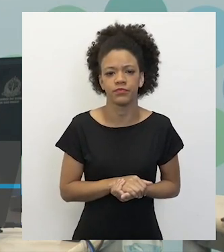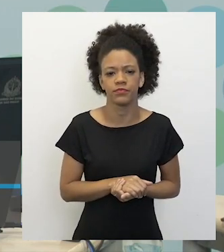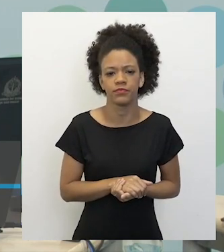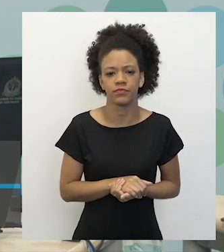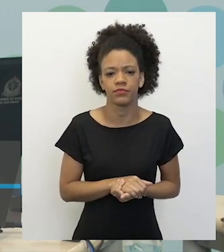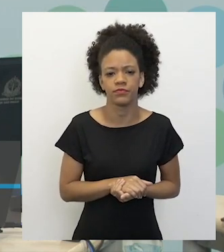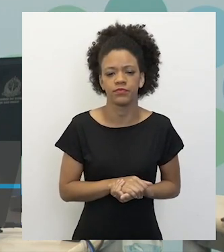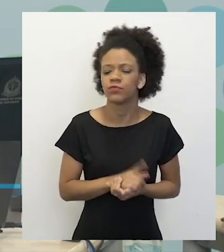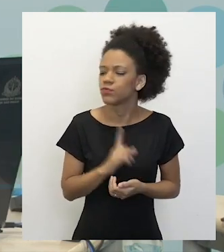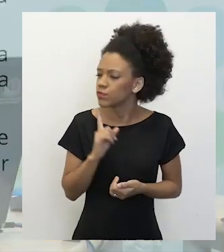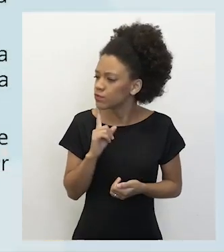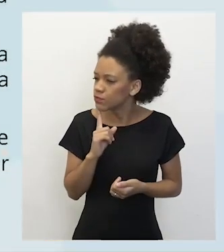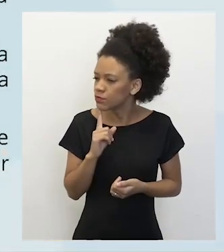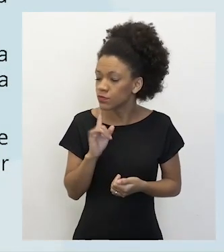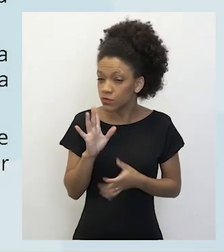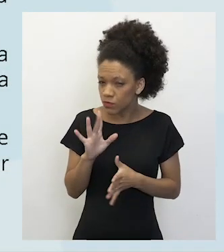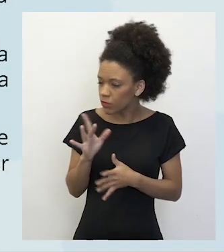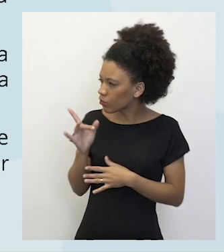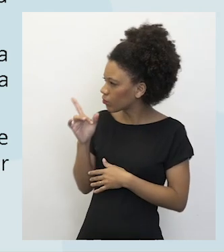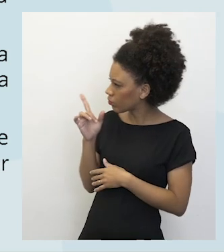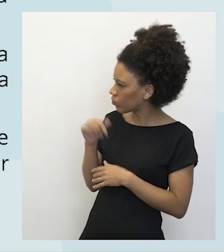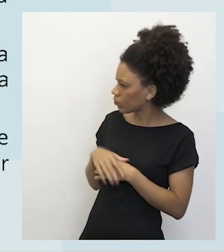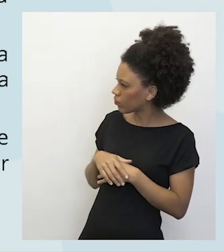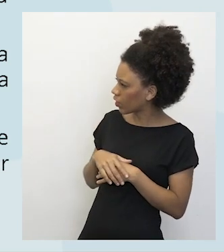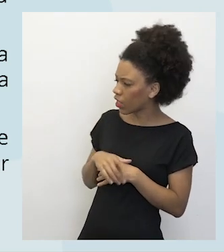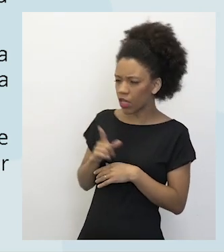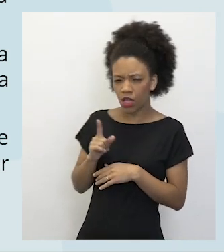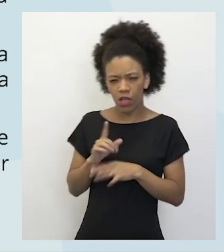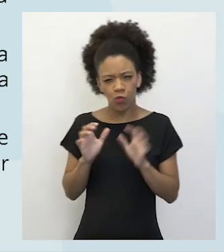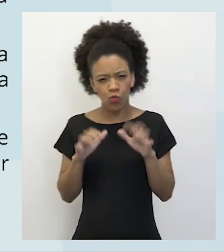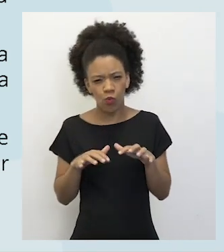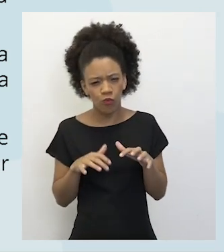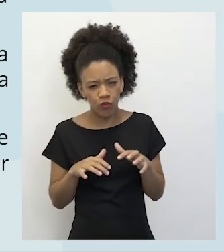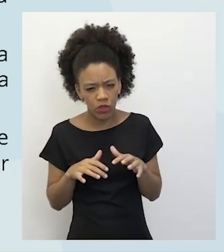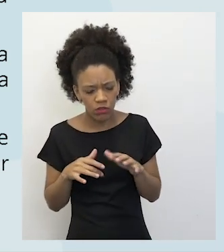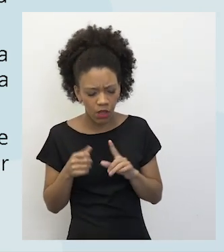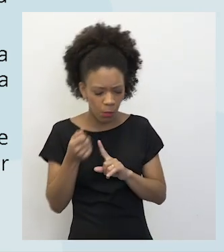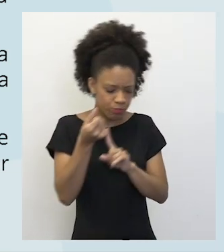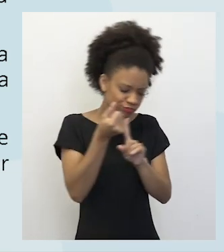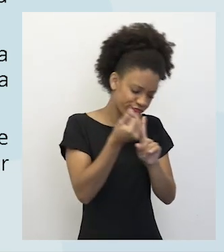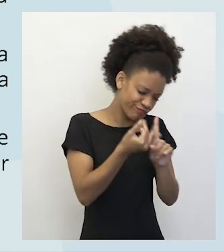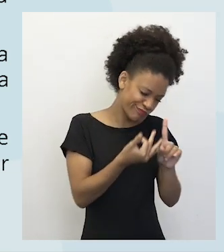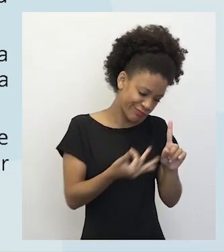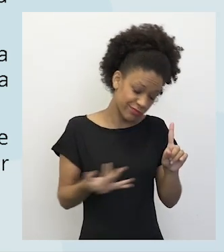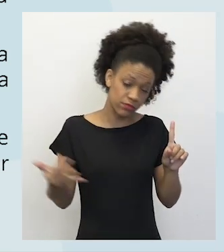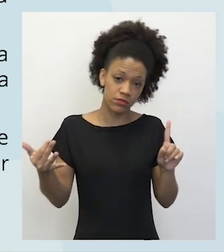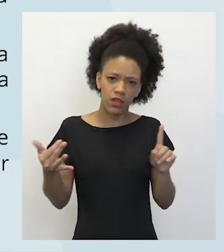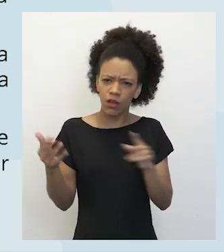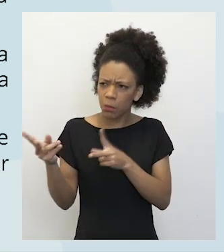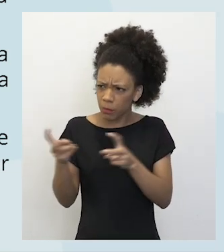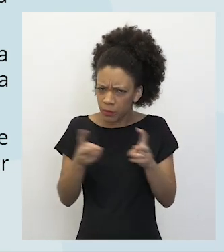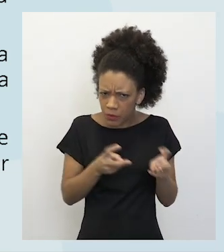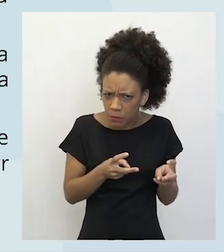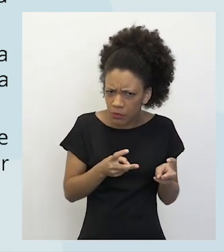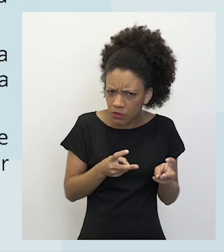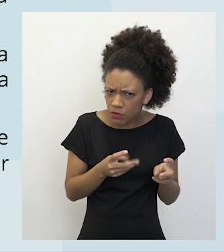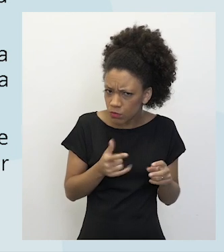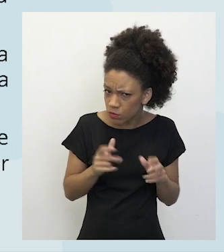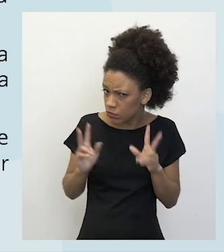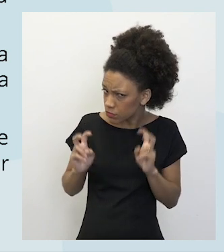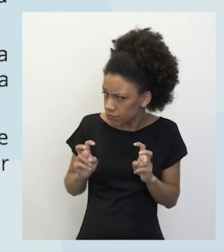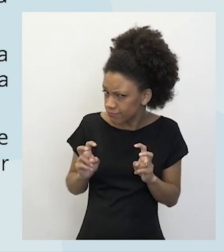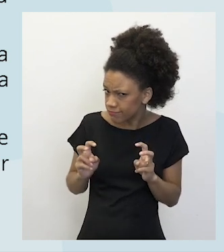Aí. Isso. Começa assim, né? Não chovia há muitos e muitos meses. Taranana. Vocês perceberam que ela não tem título,